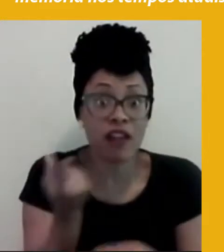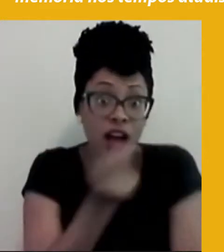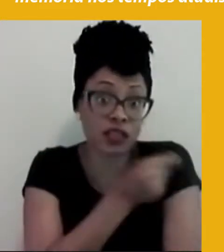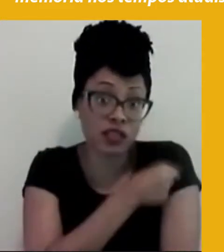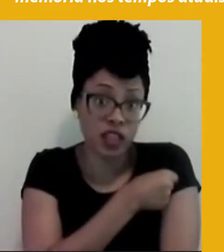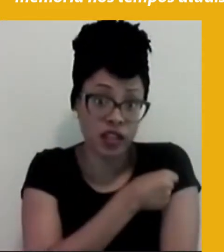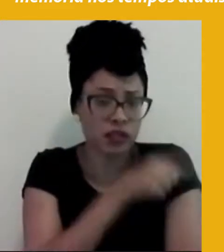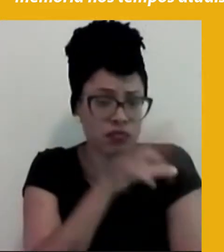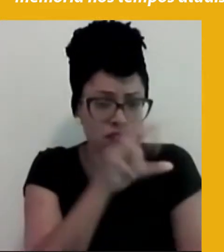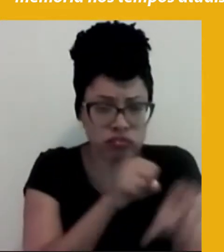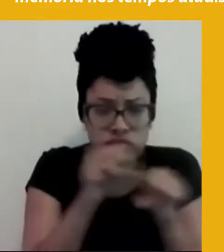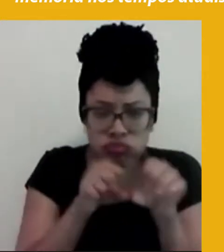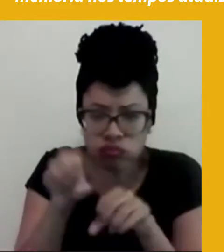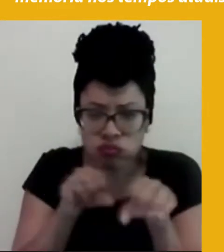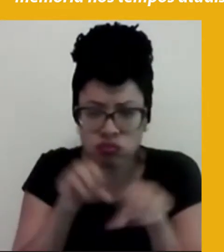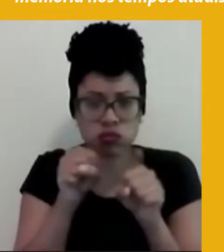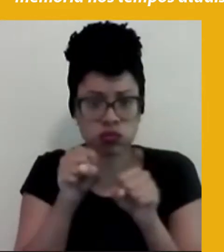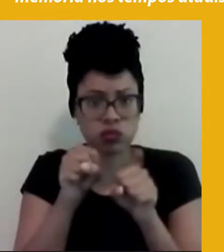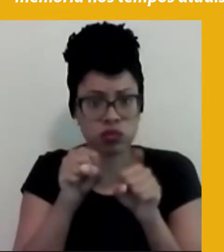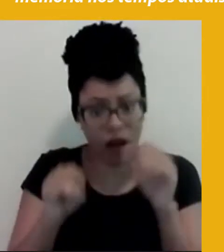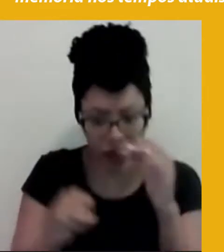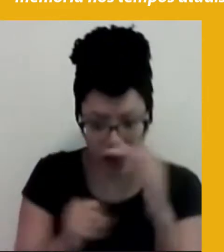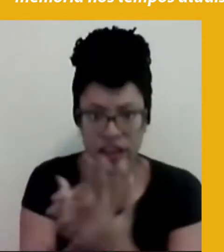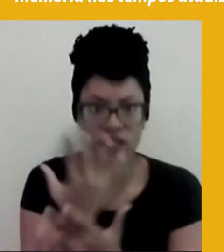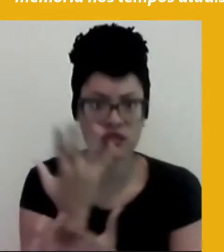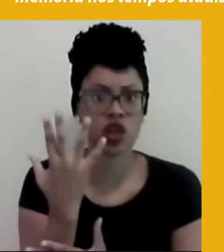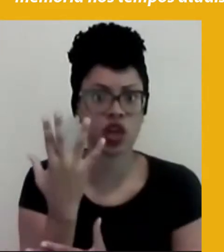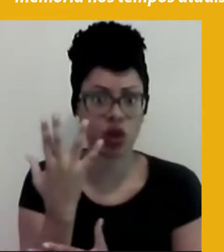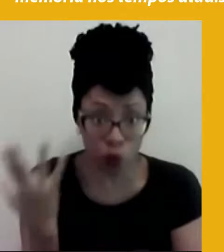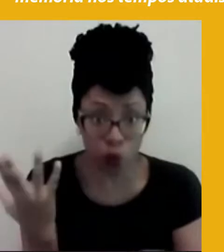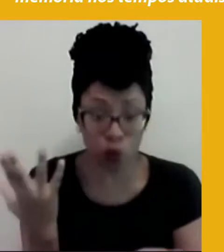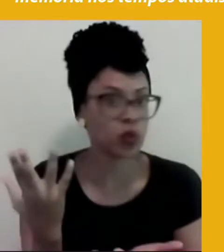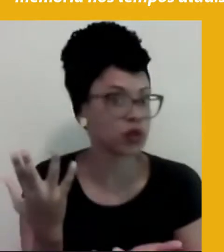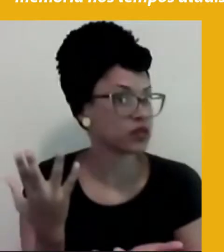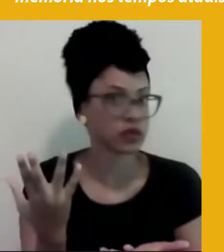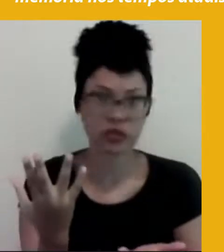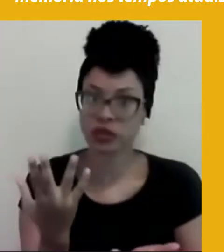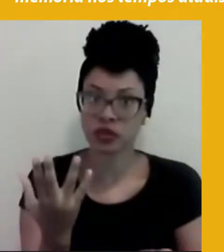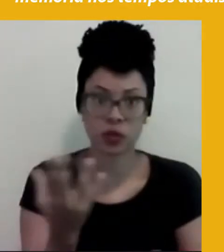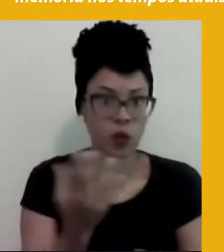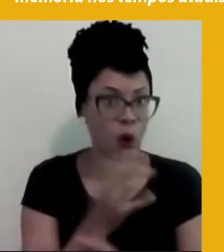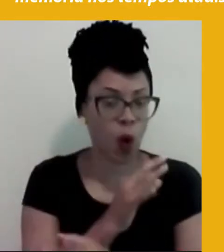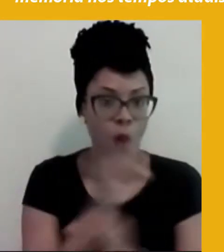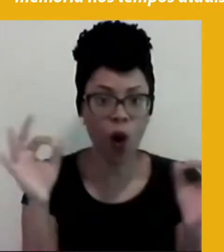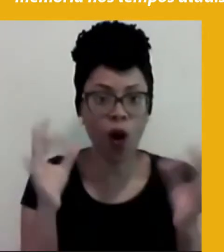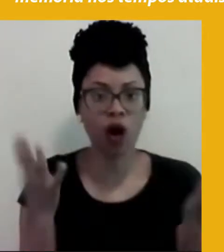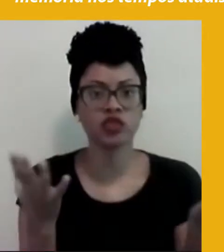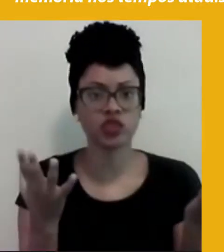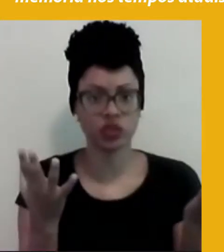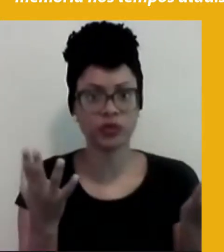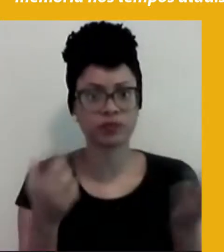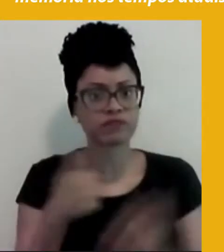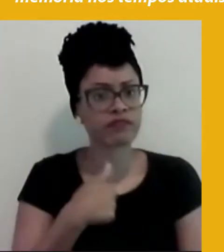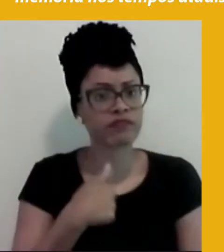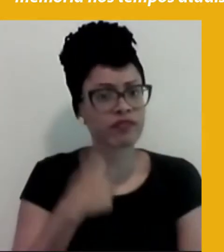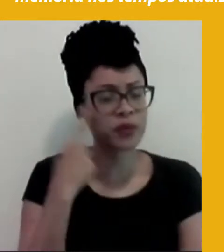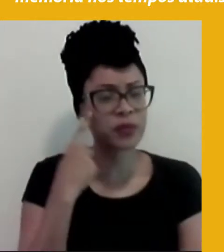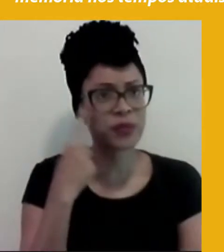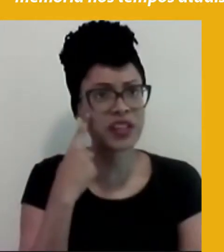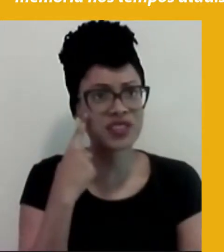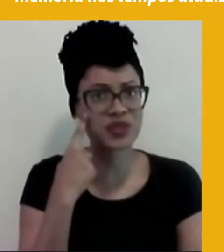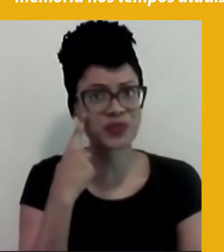interessante, eu sempre fico imaginando que a gente precisa, assim, fazer uma espécie de vacinação das consciências, o Sidarta, porque assim,